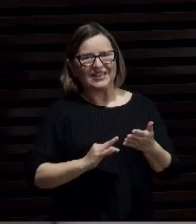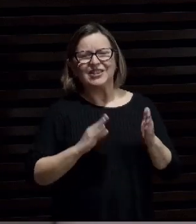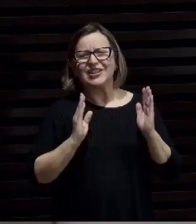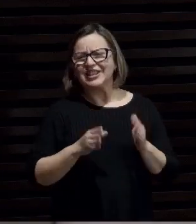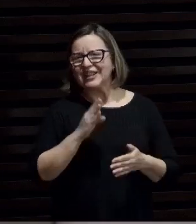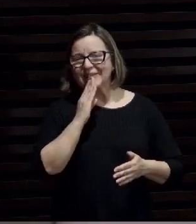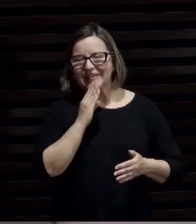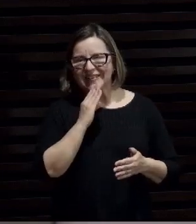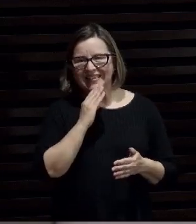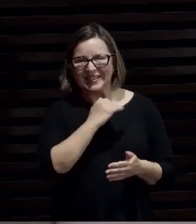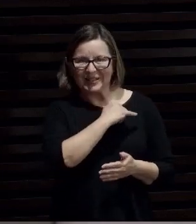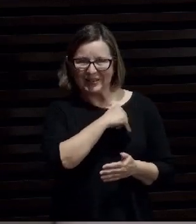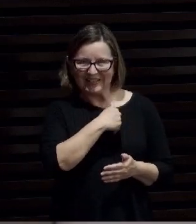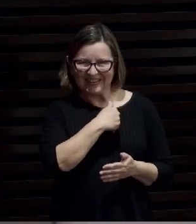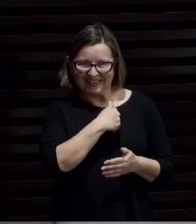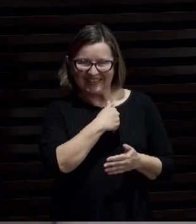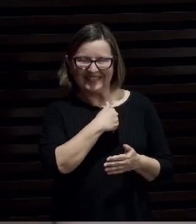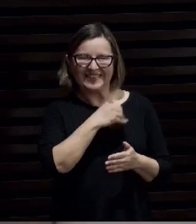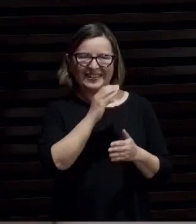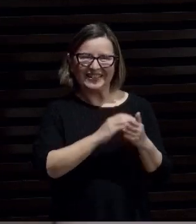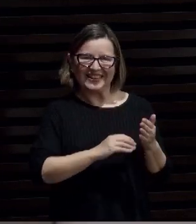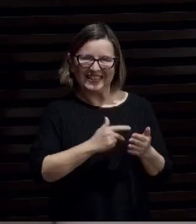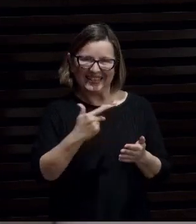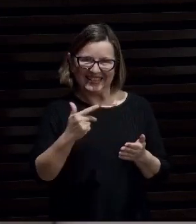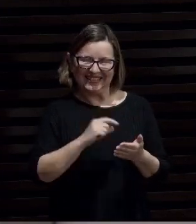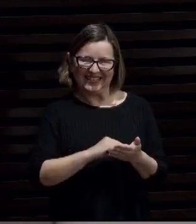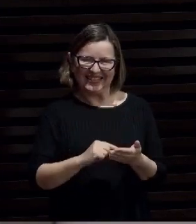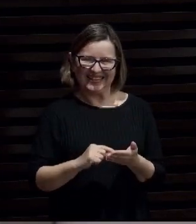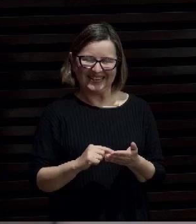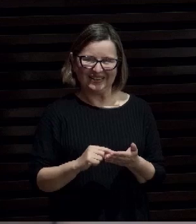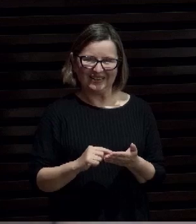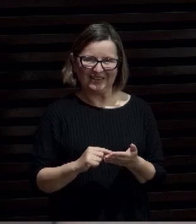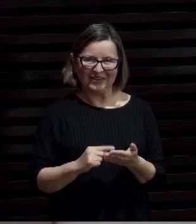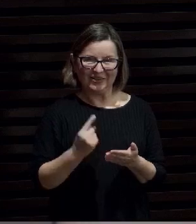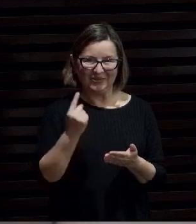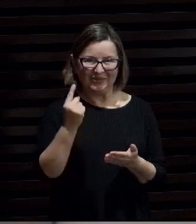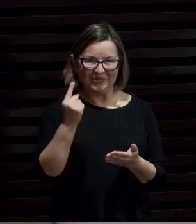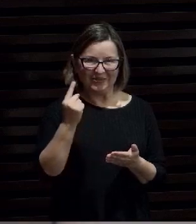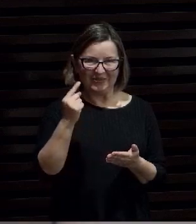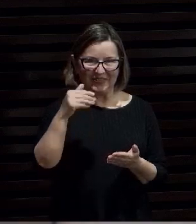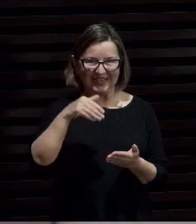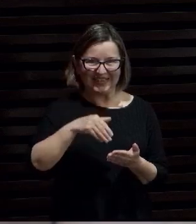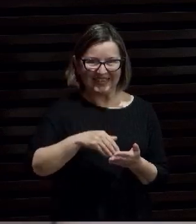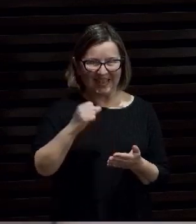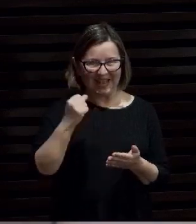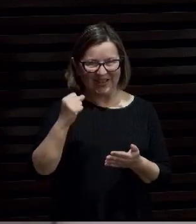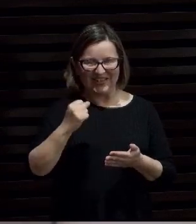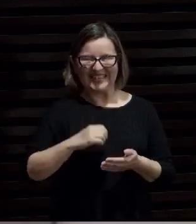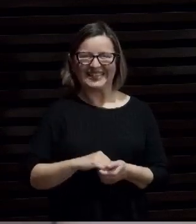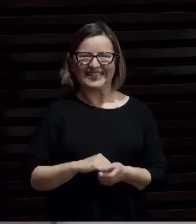Evangelho de João, capítulo 3, versículos 1 a 8.